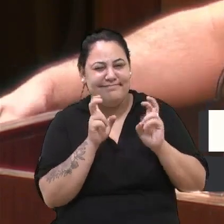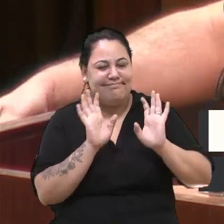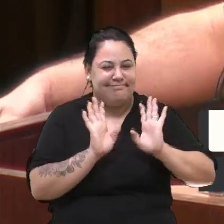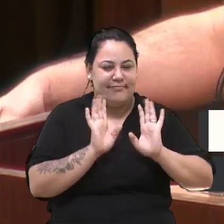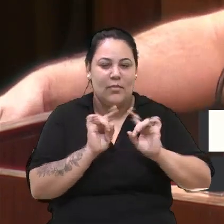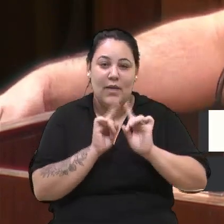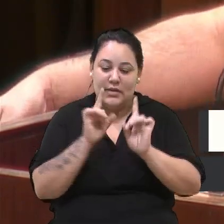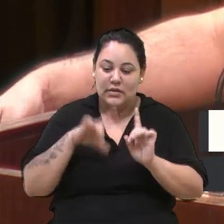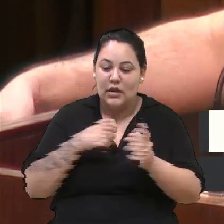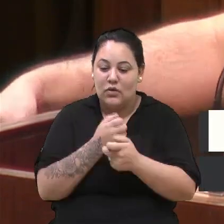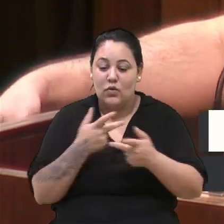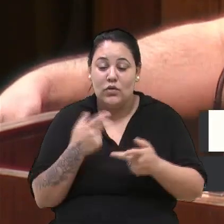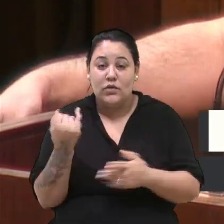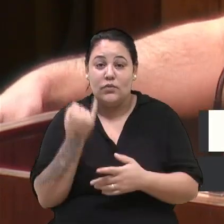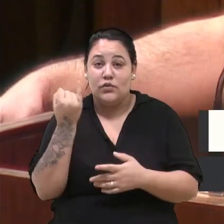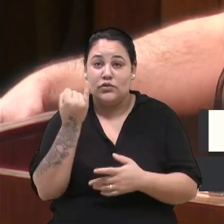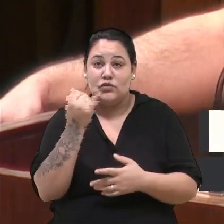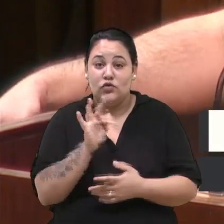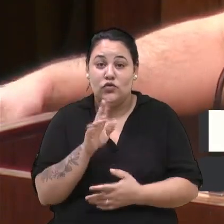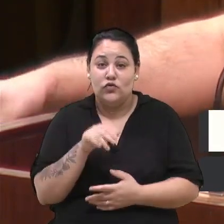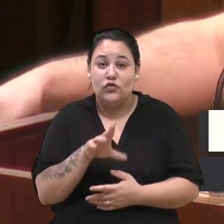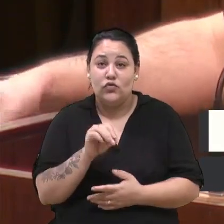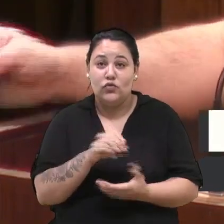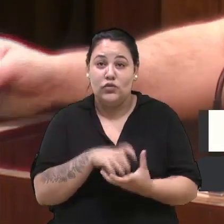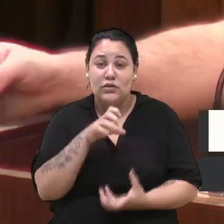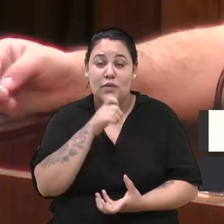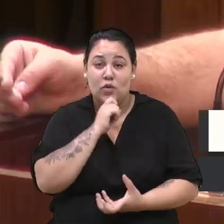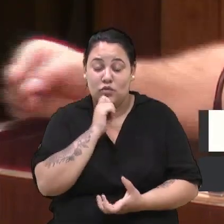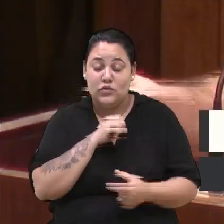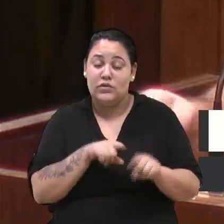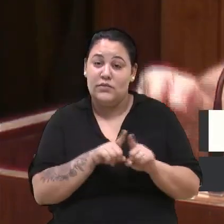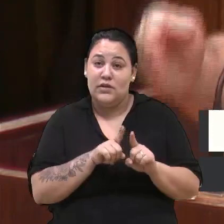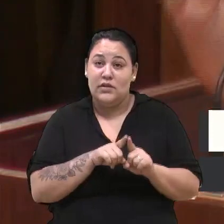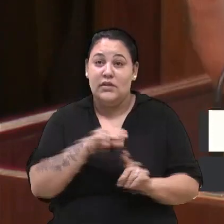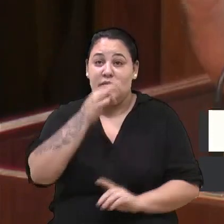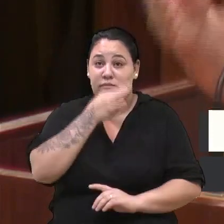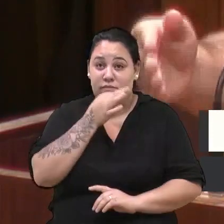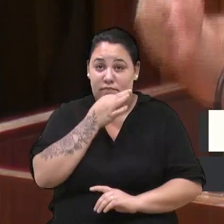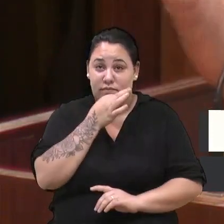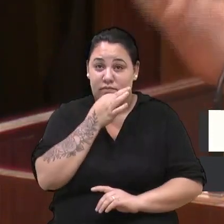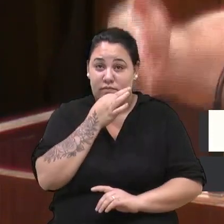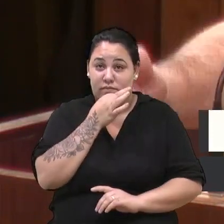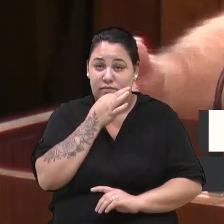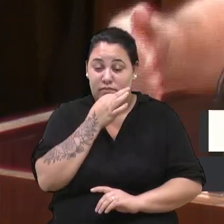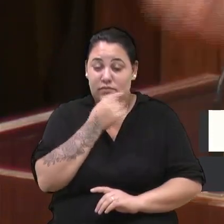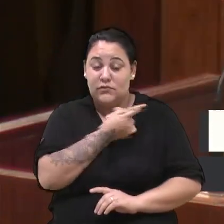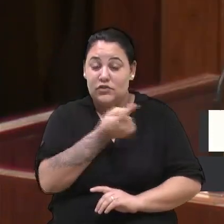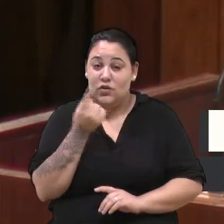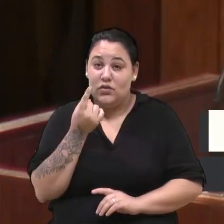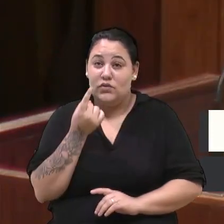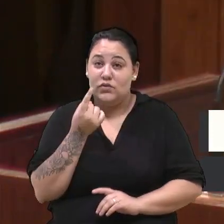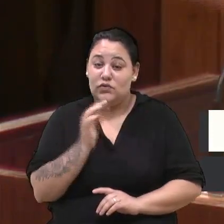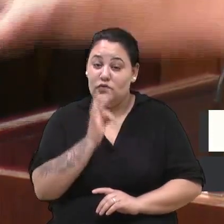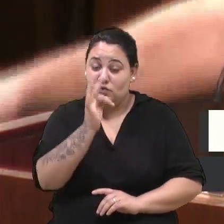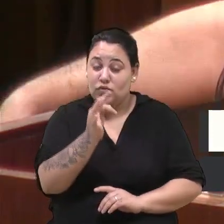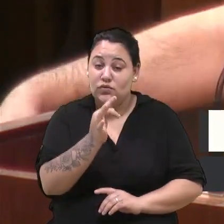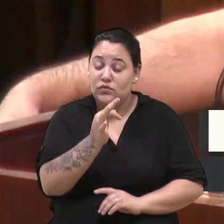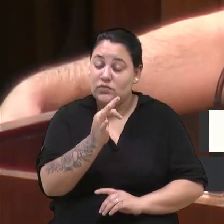Fundo Municipal do Idoso, e Caxias do Sul está na vanguarda. Nós seremos exemplo para outros municípios do